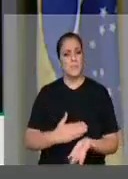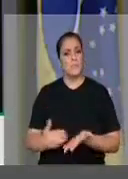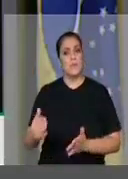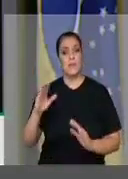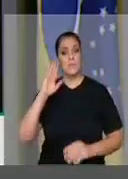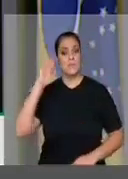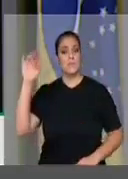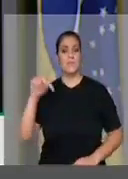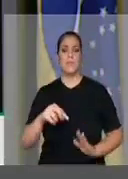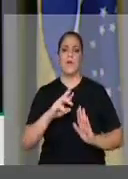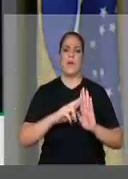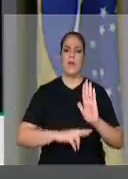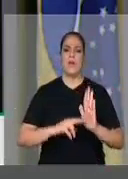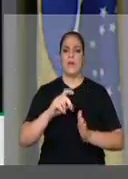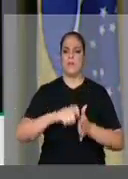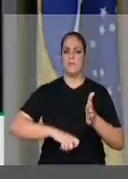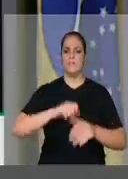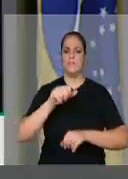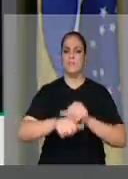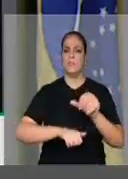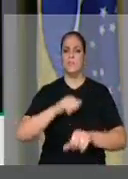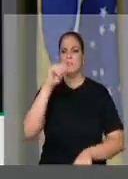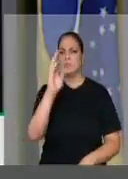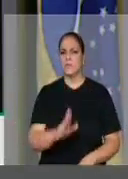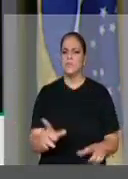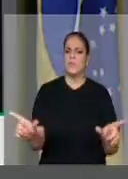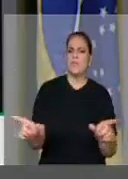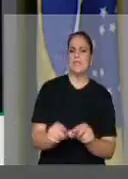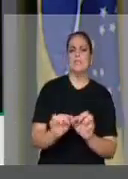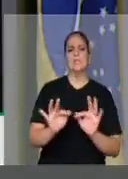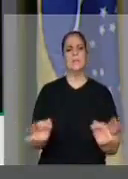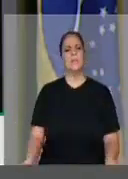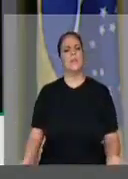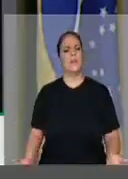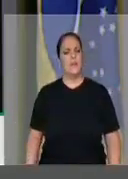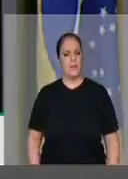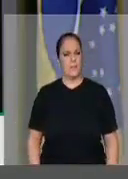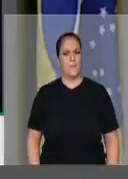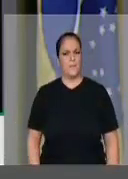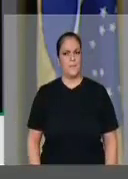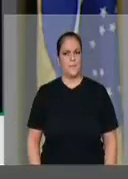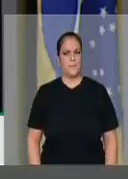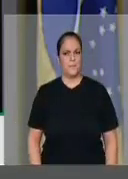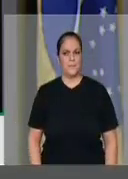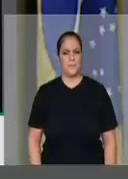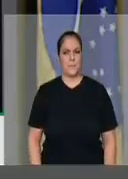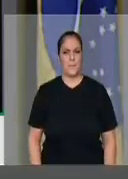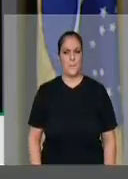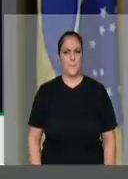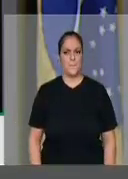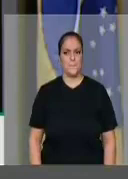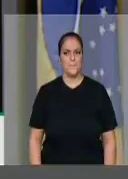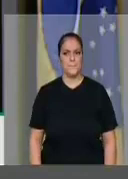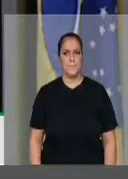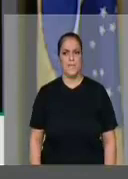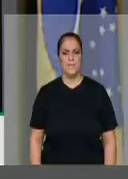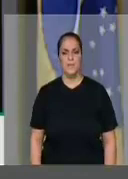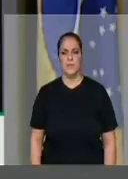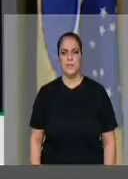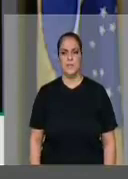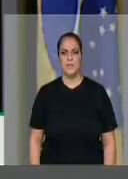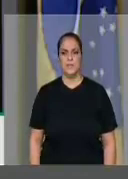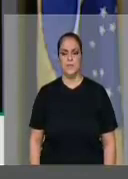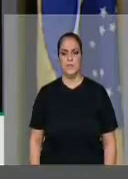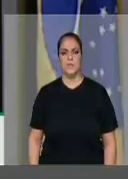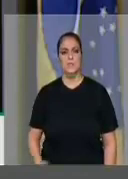grande reforma tributária nacional, simplificadora. A nossa proposta é bem clara, todo